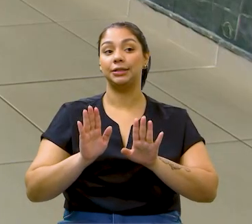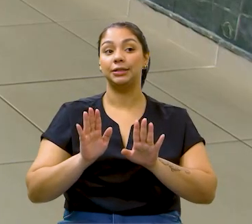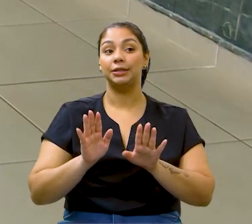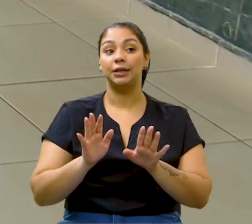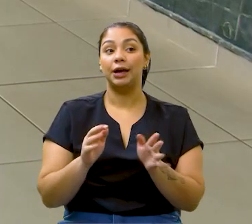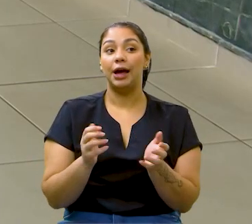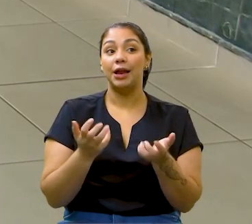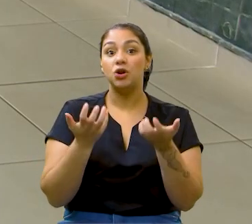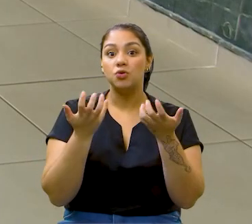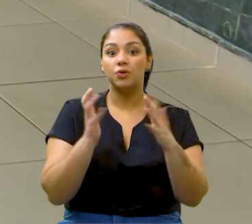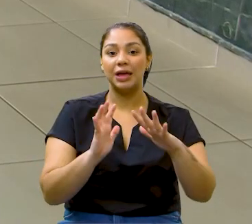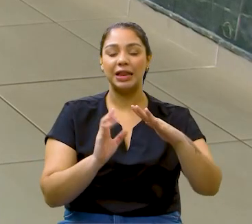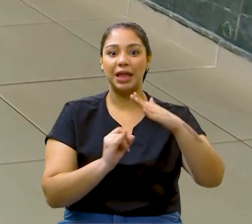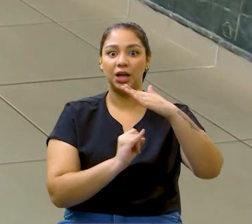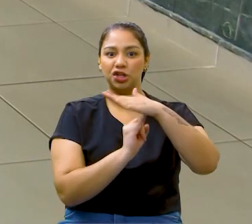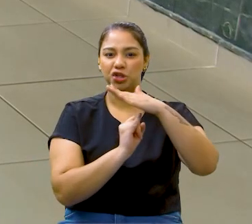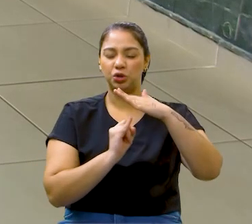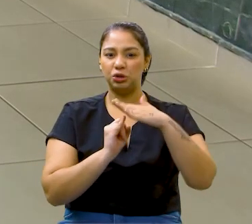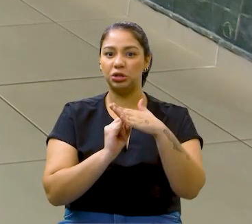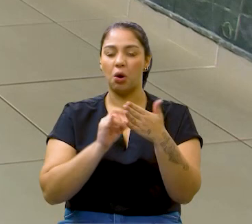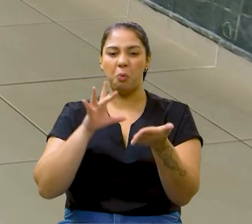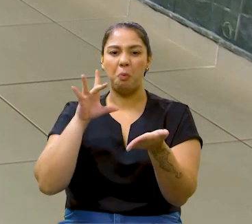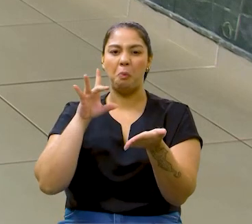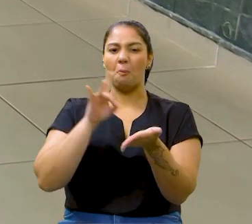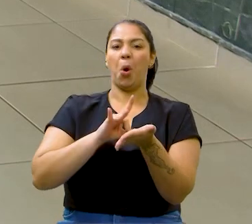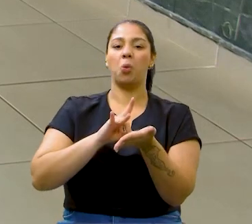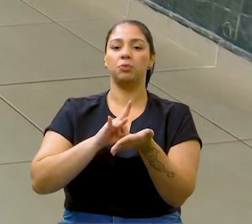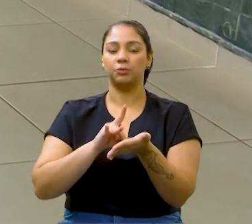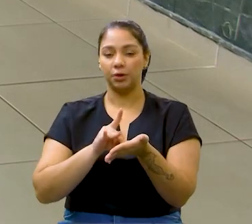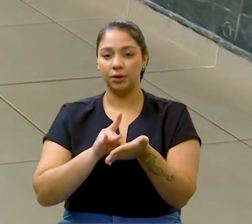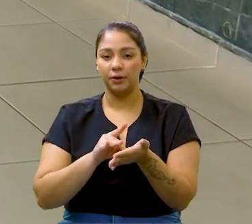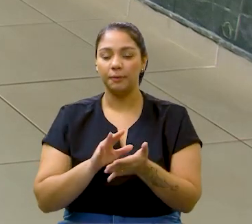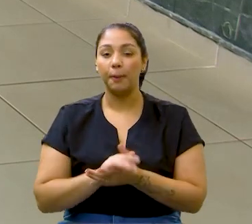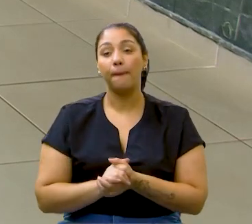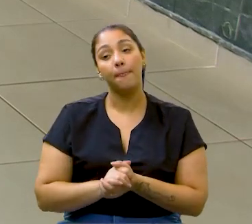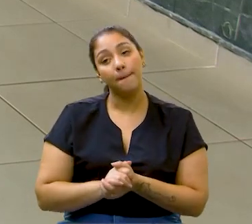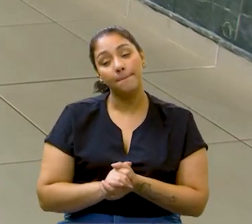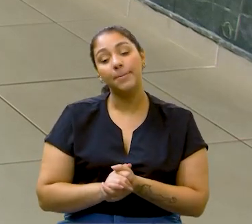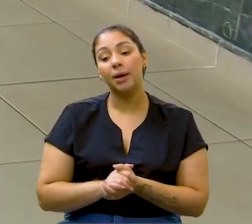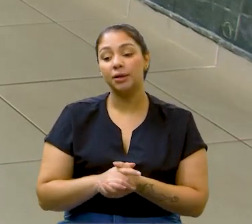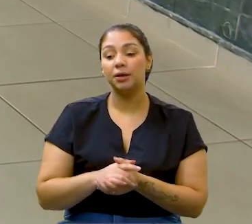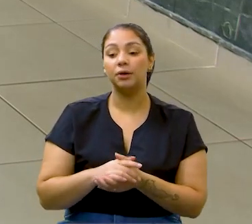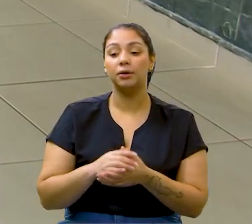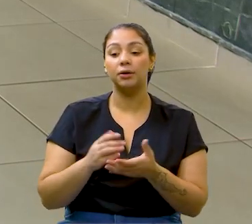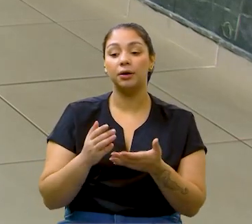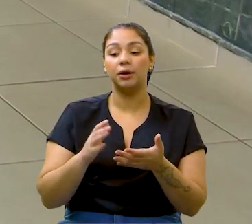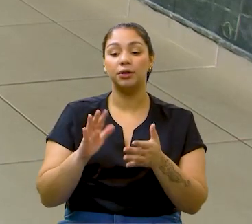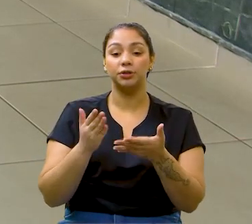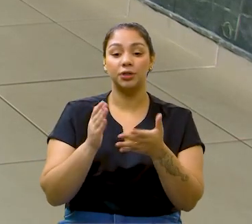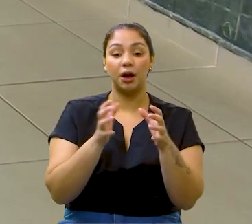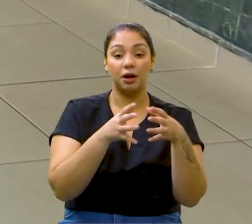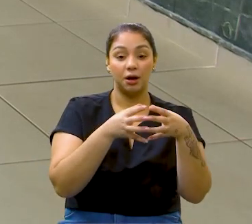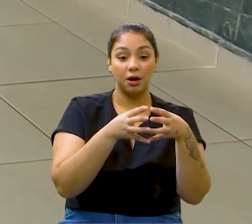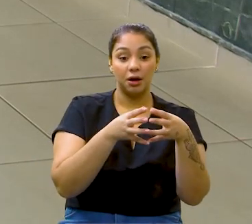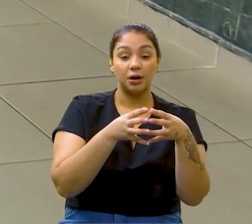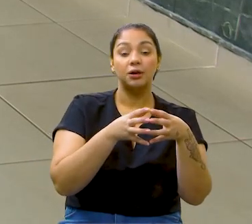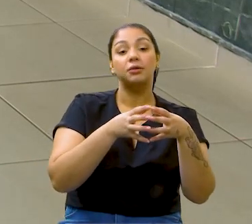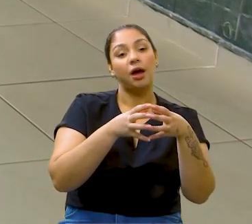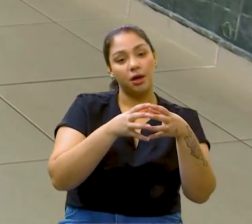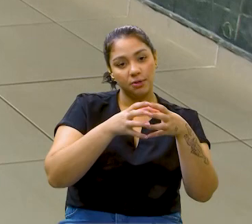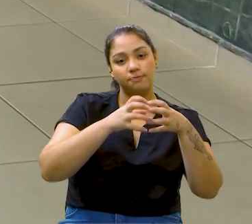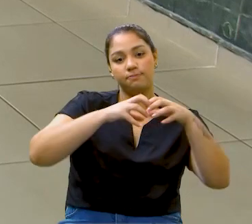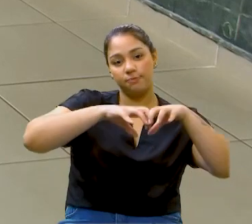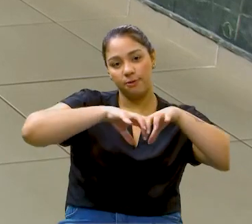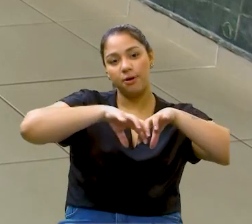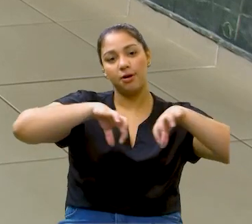ela não queria que se institucionalizasse, né? E aí nós saímos de lá e viramos o Semente Esperança, dali viraram